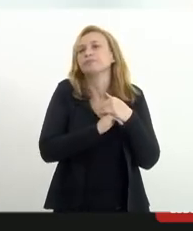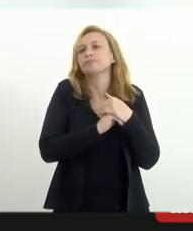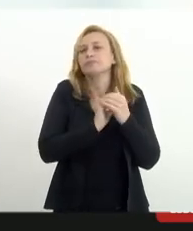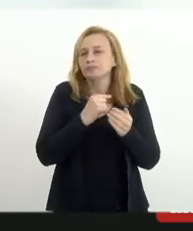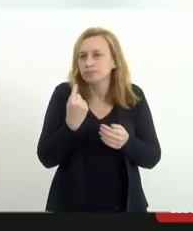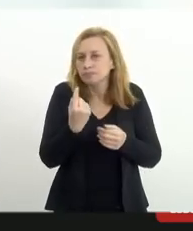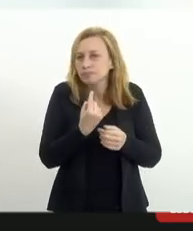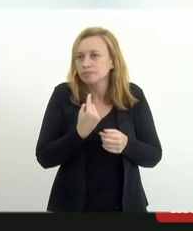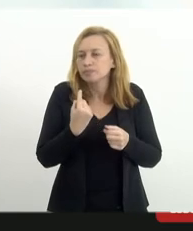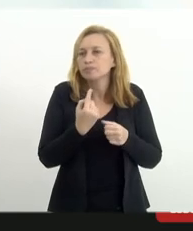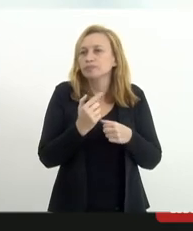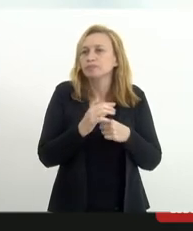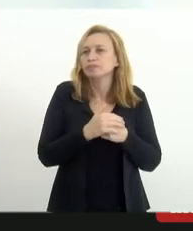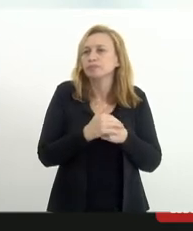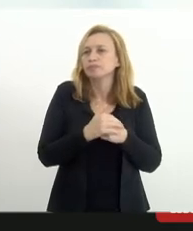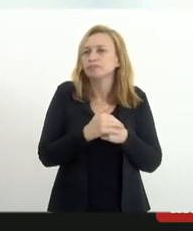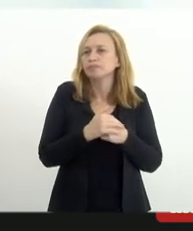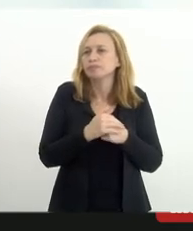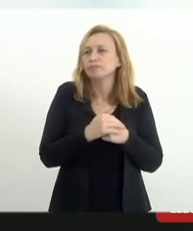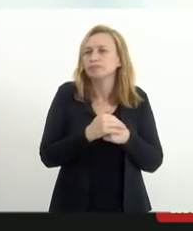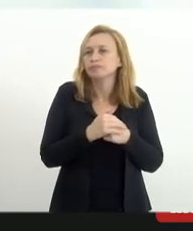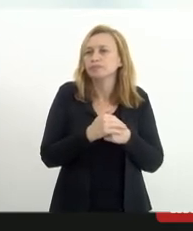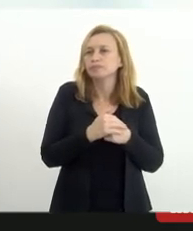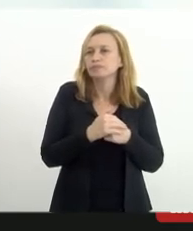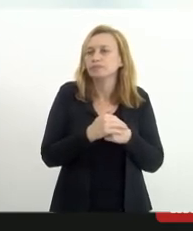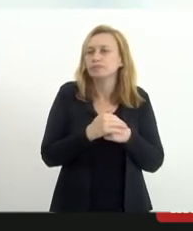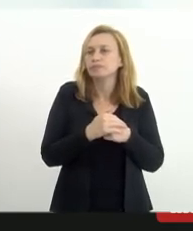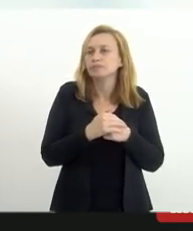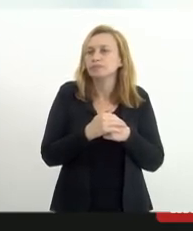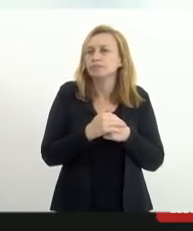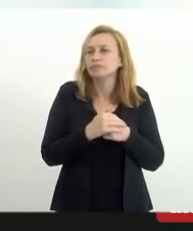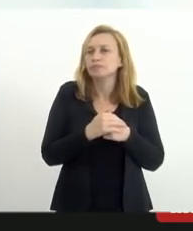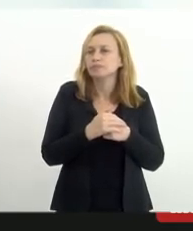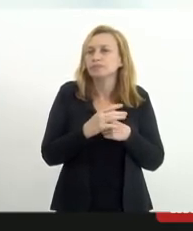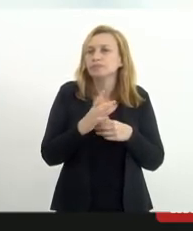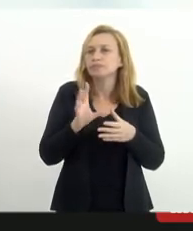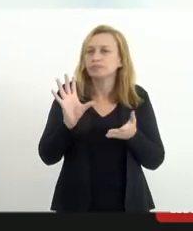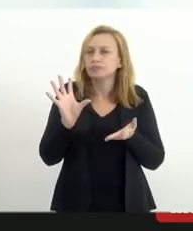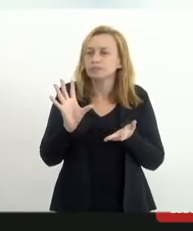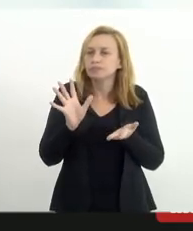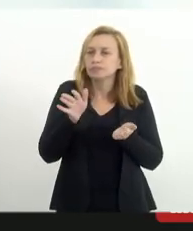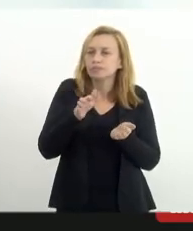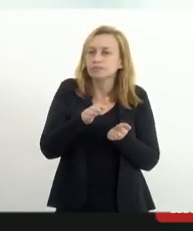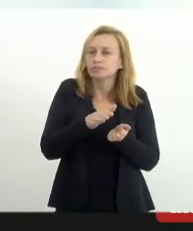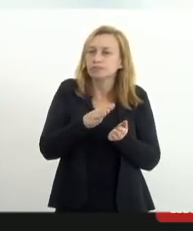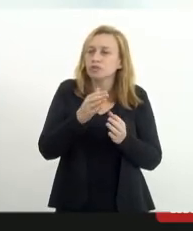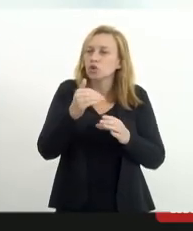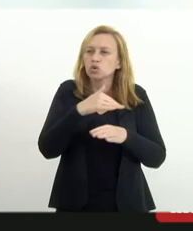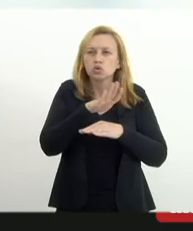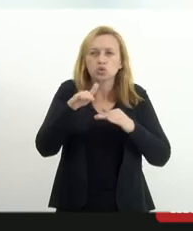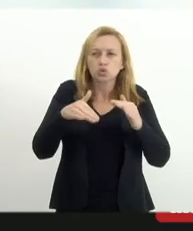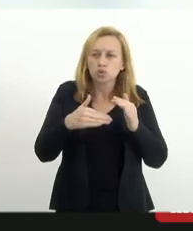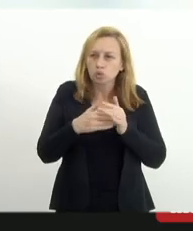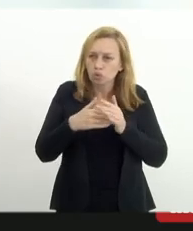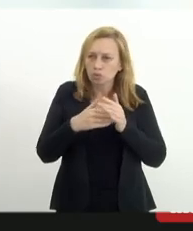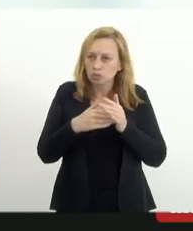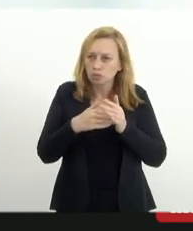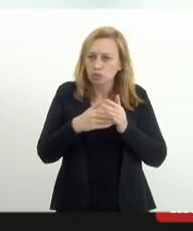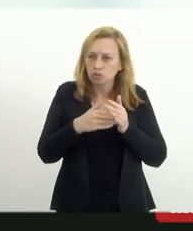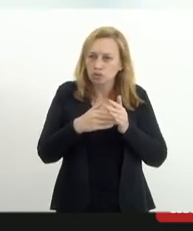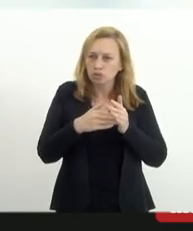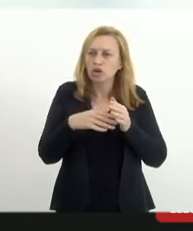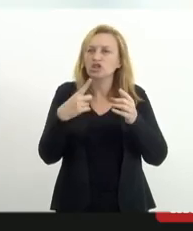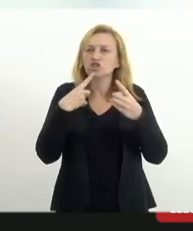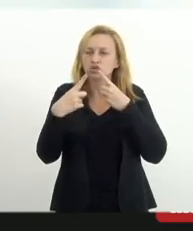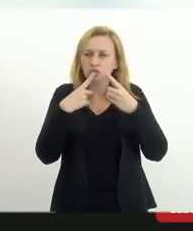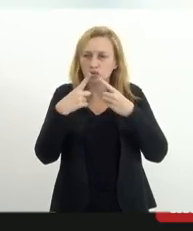nós faremos um anexo com todos os ofícios e todas as respostas, para